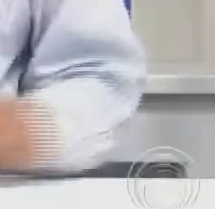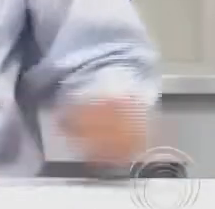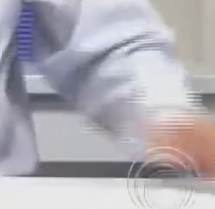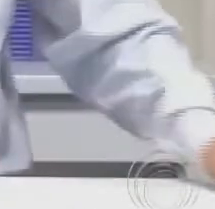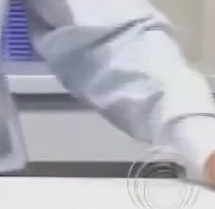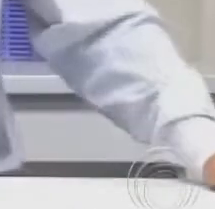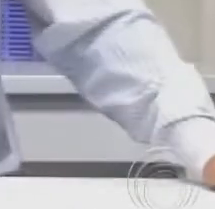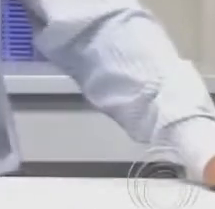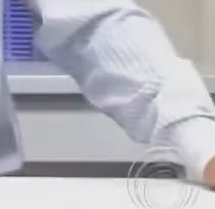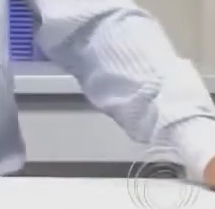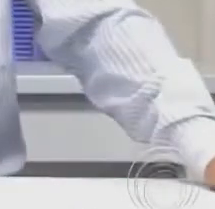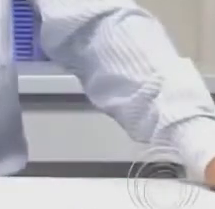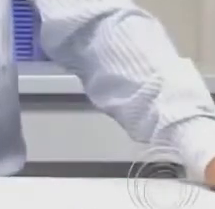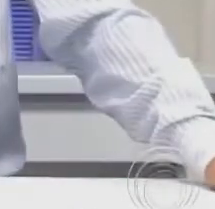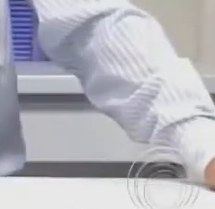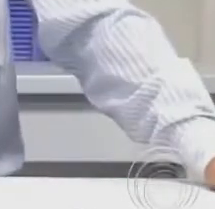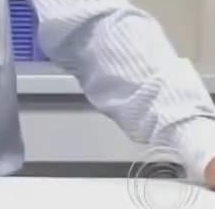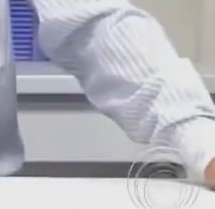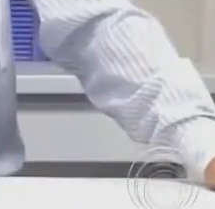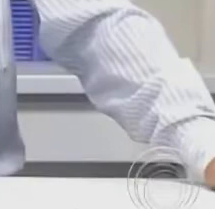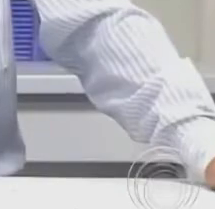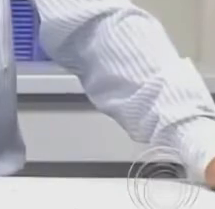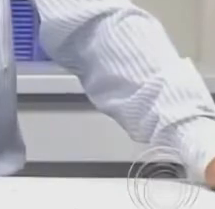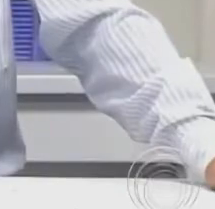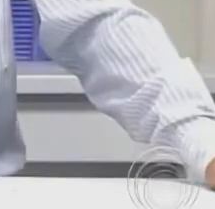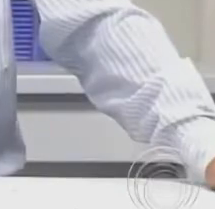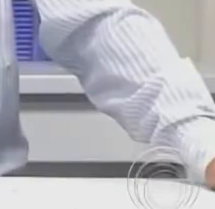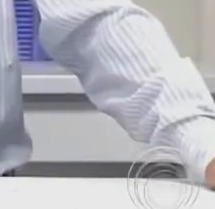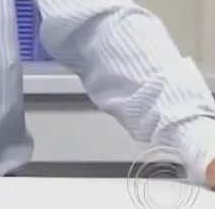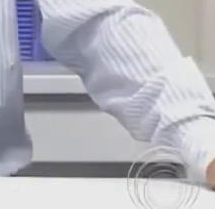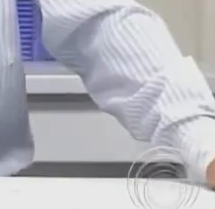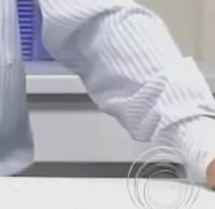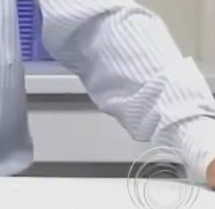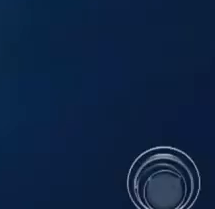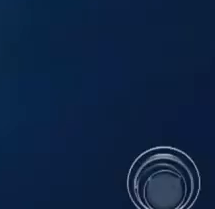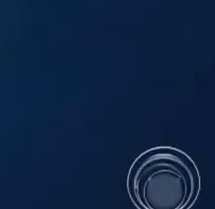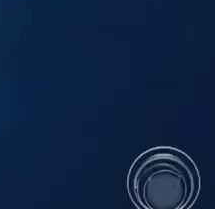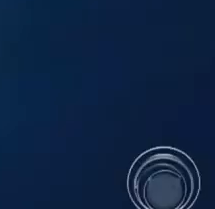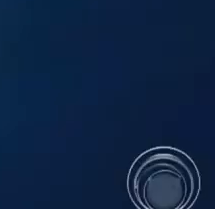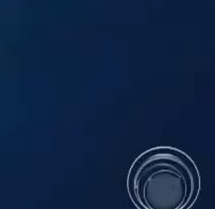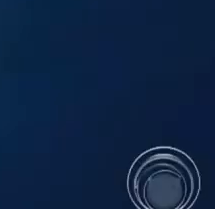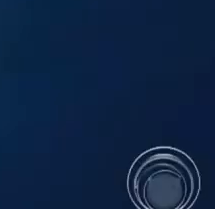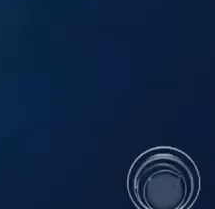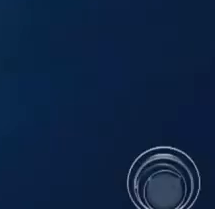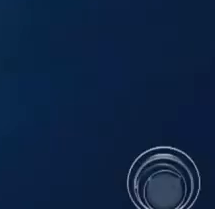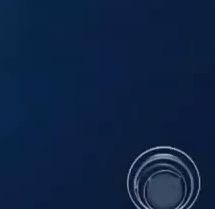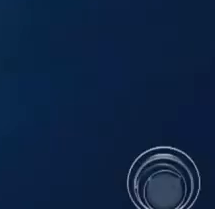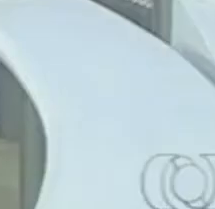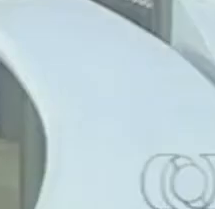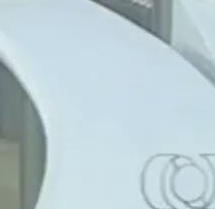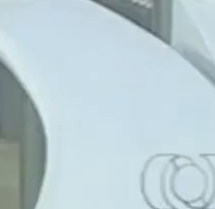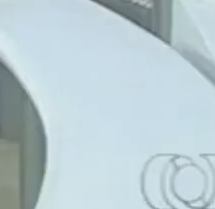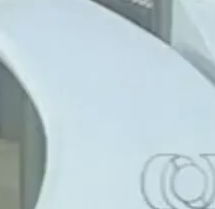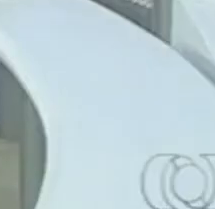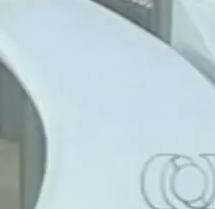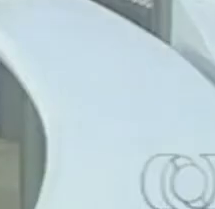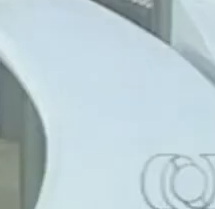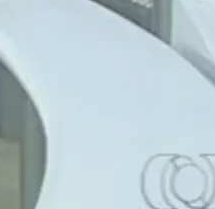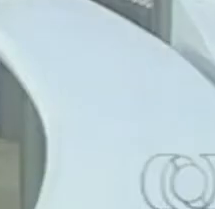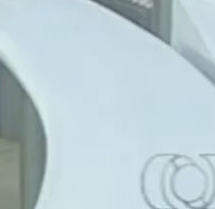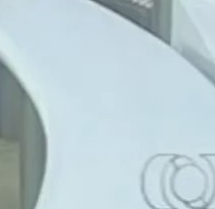estudantes. Professor de filosofia foi preso, acusado de tráfico de drogas, gente. Meu Deus do céu, hein? Dois homens